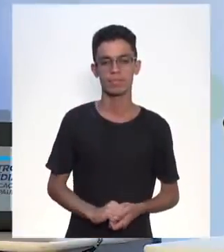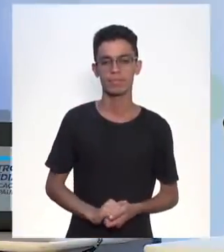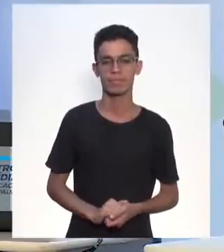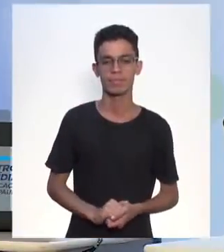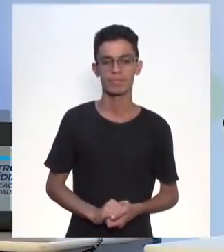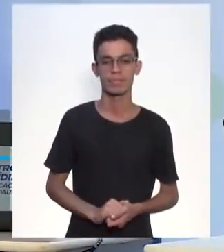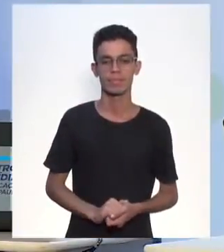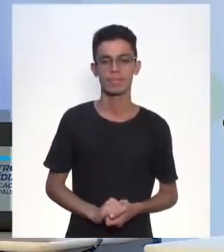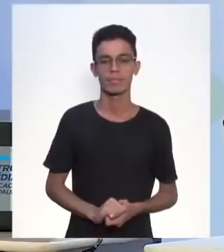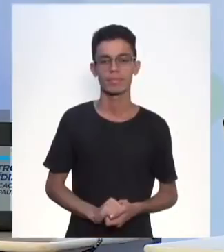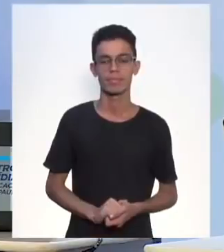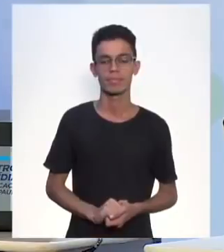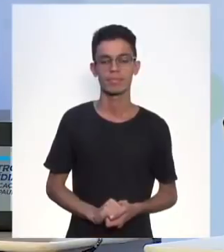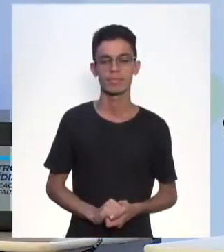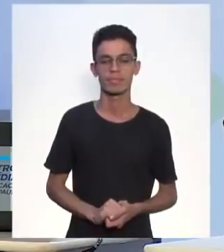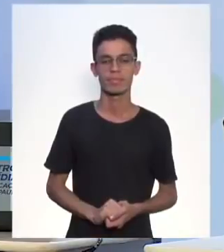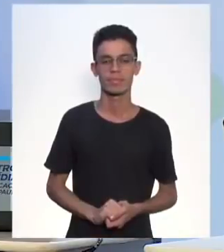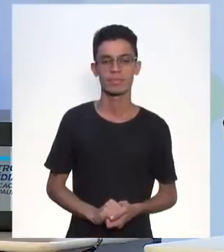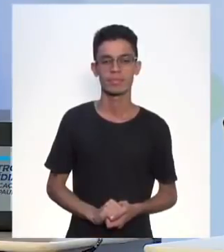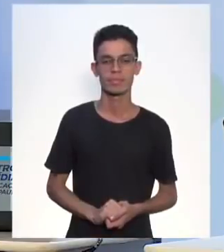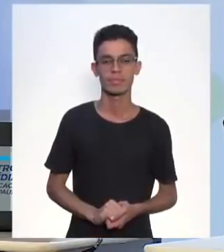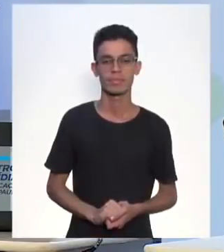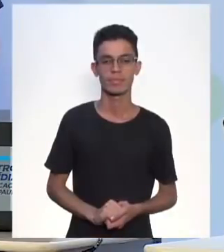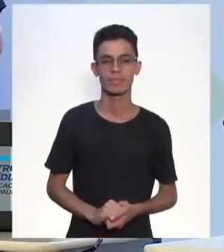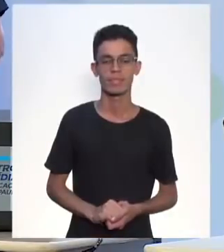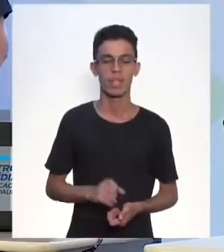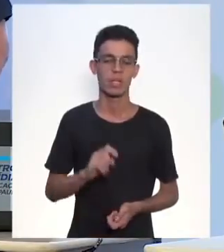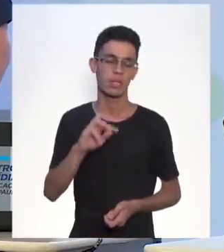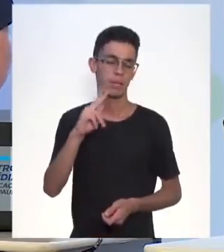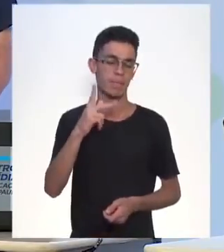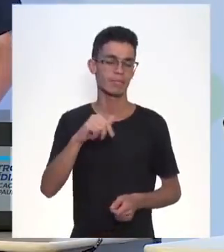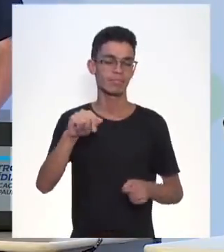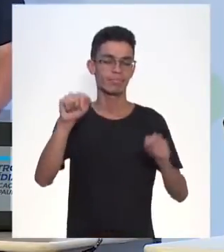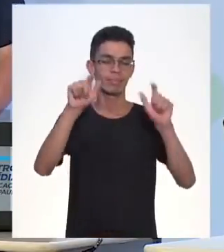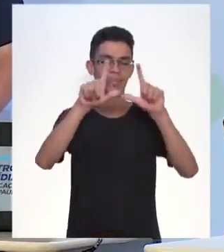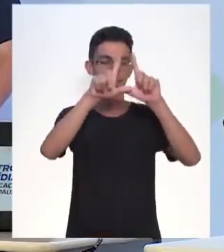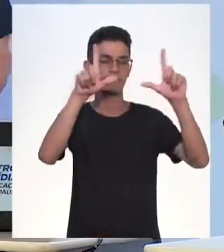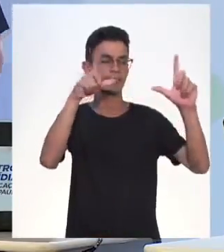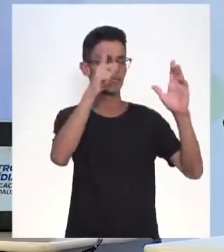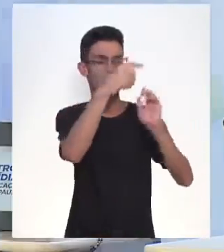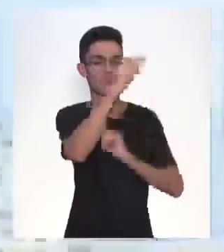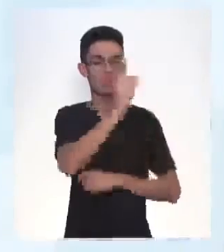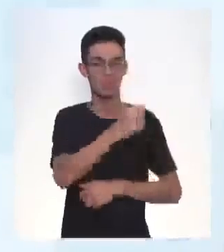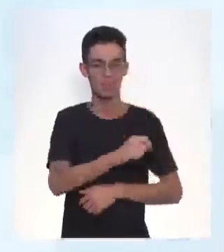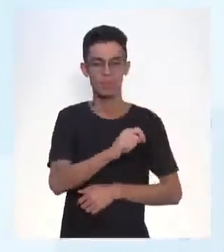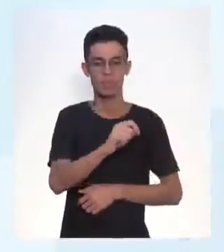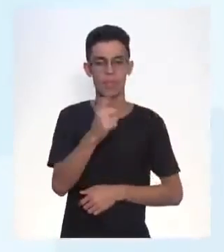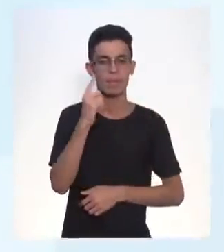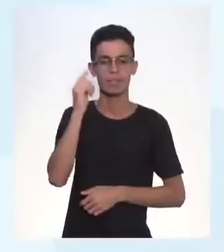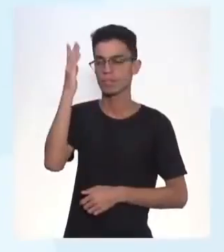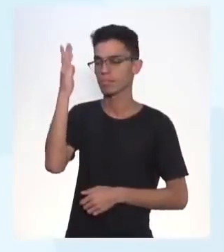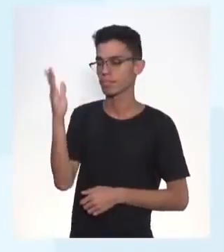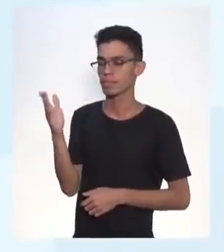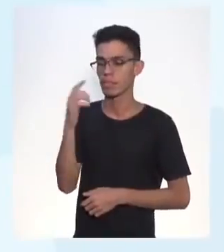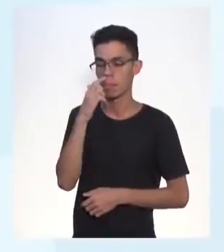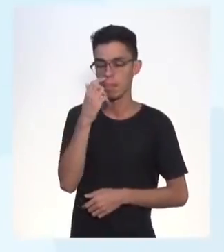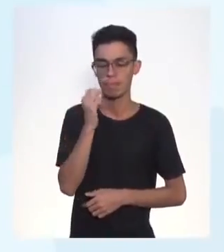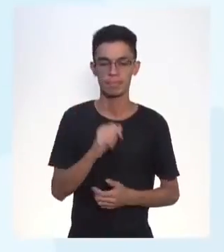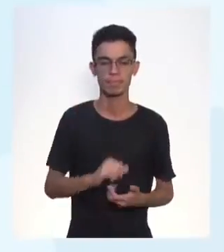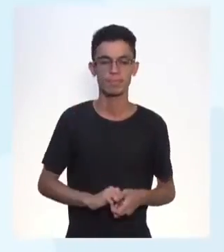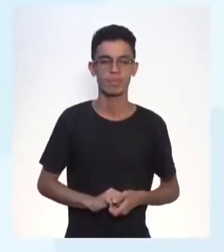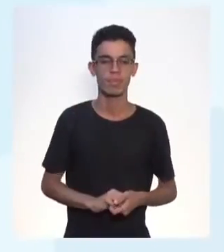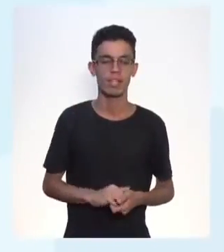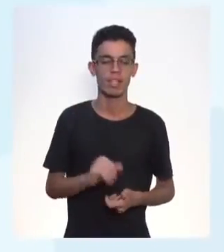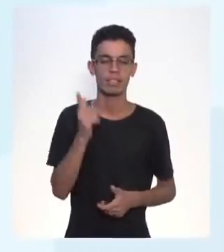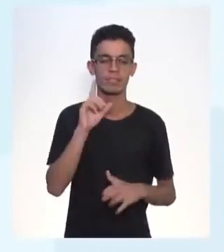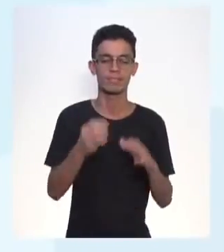mas vi todas as suas aulas hoje, João. Very good. Ok, eu escrevi aqui na lousa pra gente 2 sentenças. Vamos ver o que a gente consegue aqui, ó. Acho